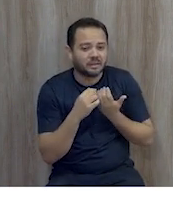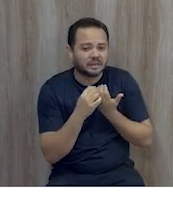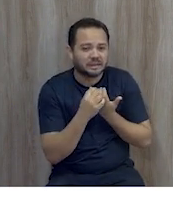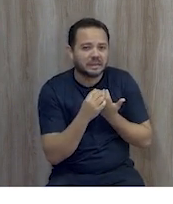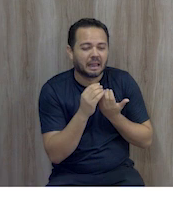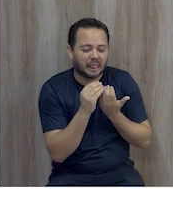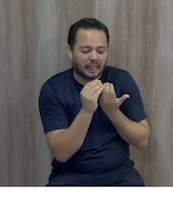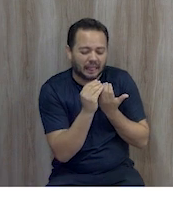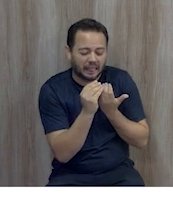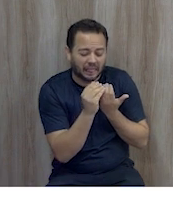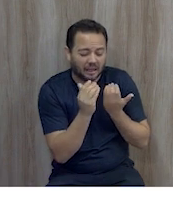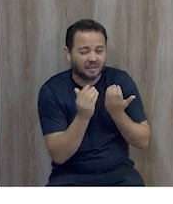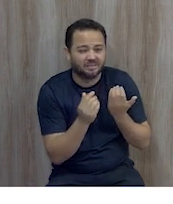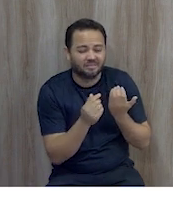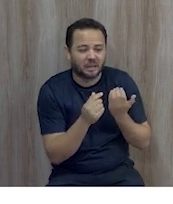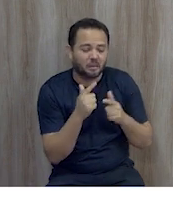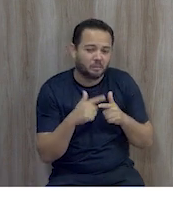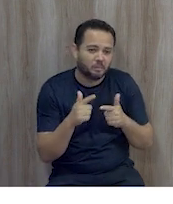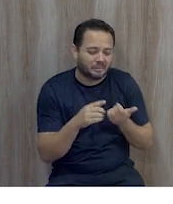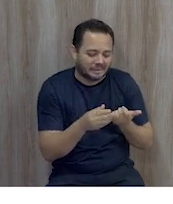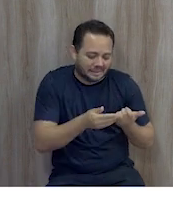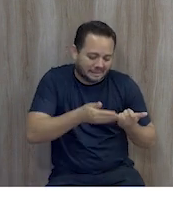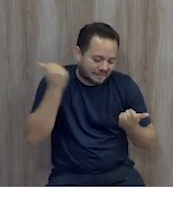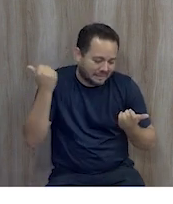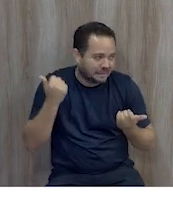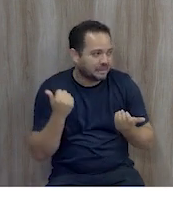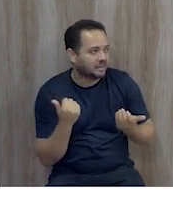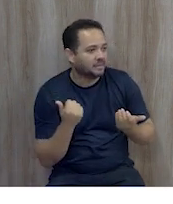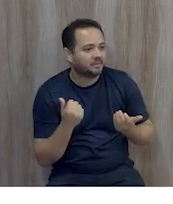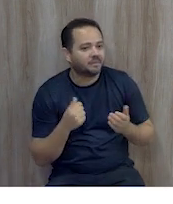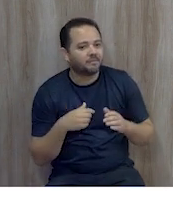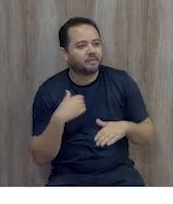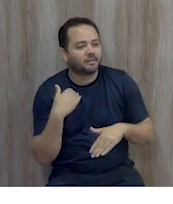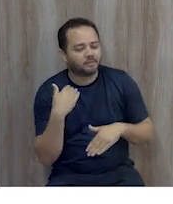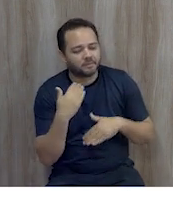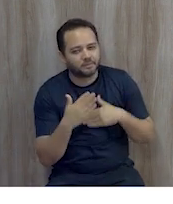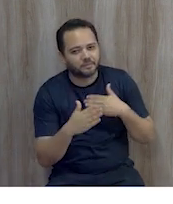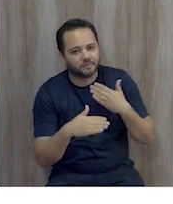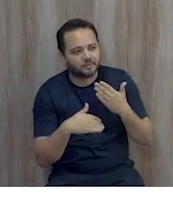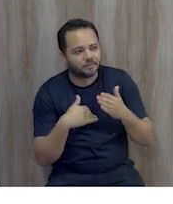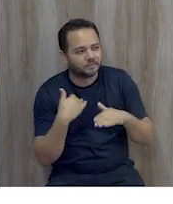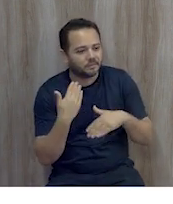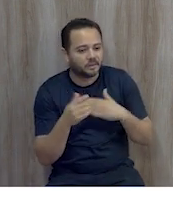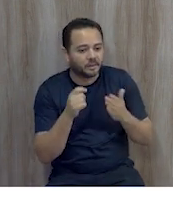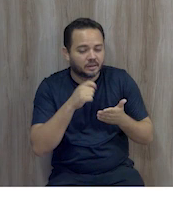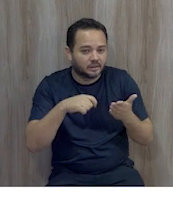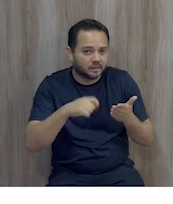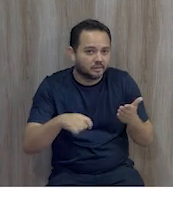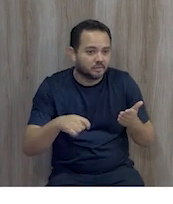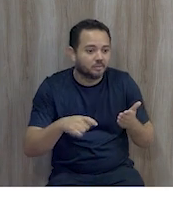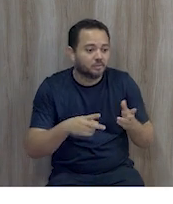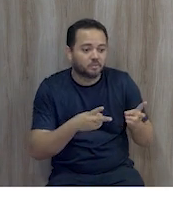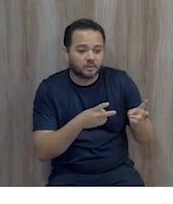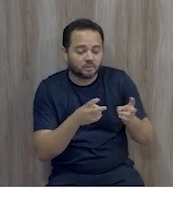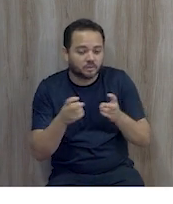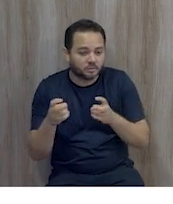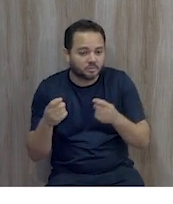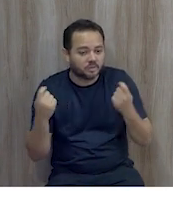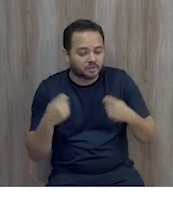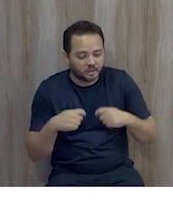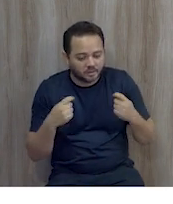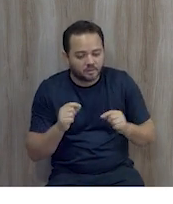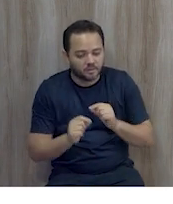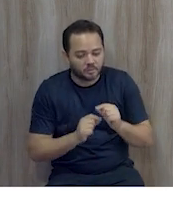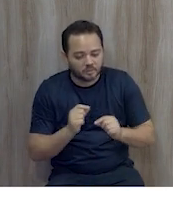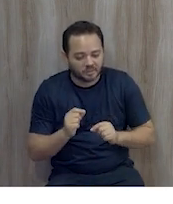tá? E é claro, tudo vai se desenvolvendo e o que a gente foi percebendo, que os autores foram percebendo, é que precisava ser